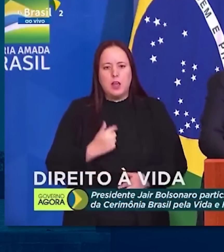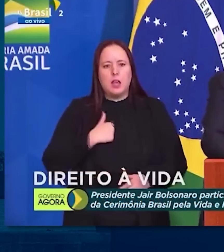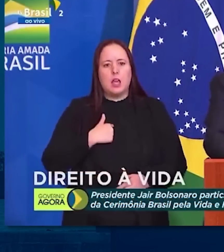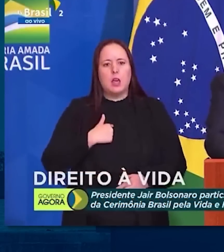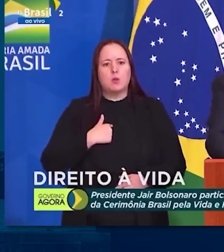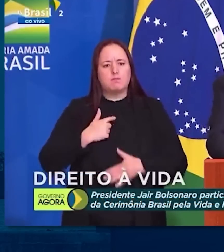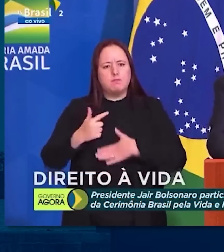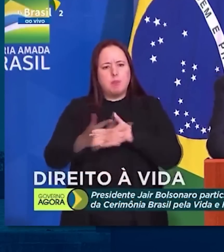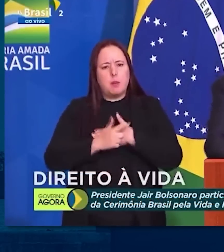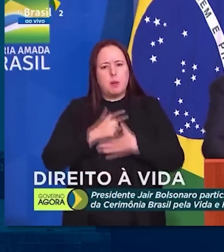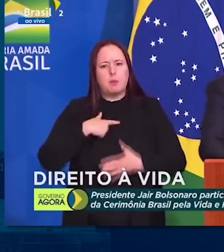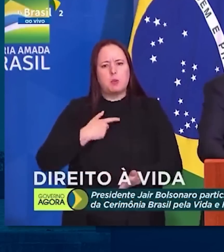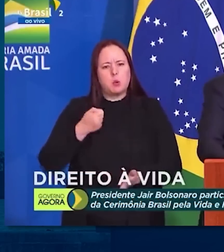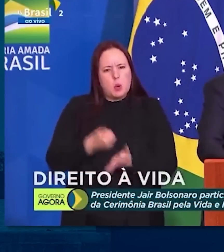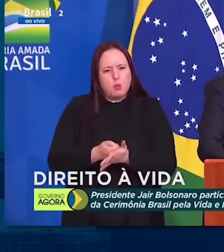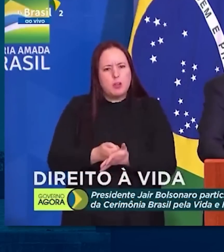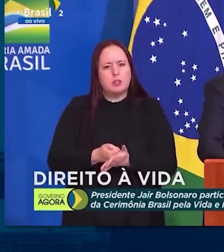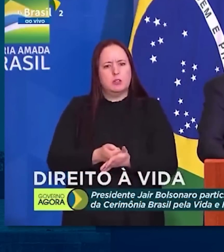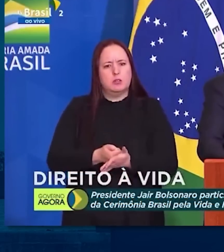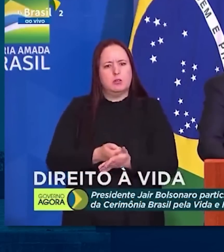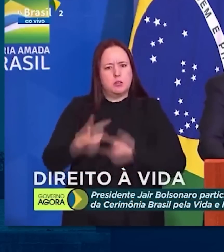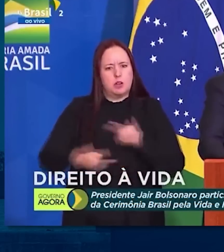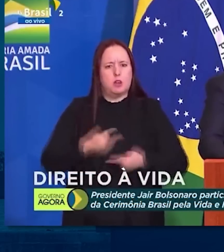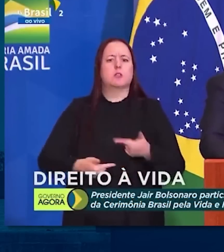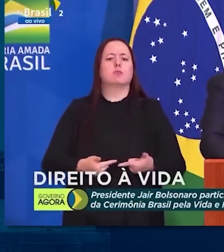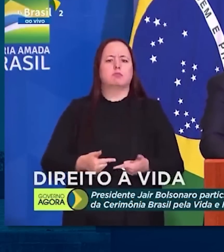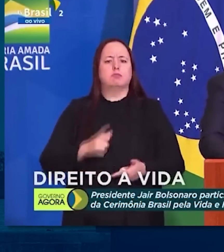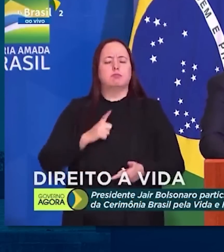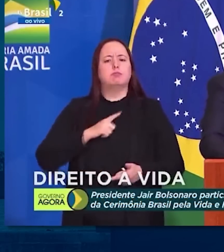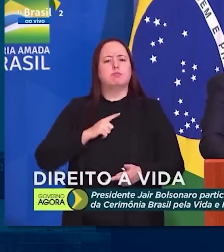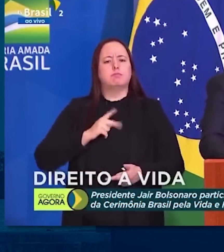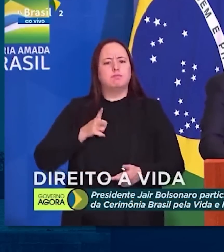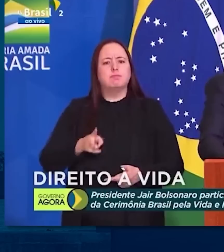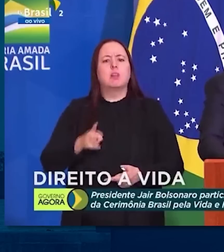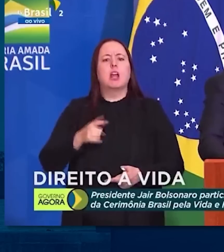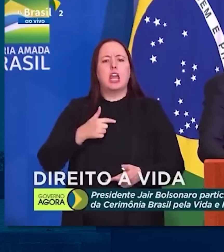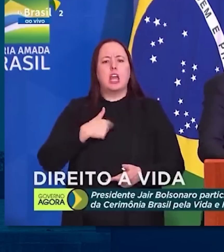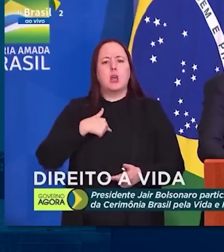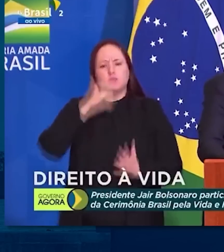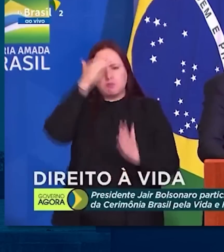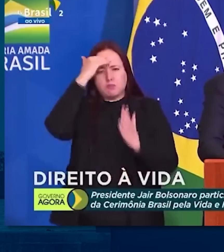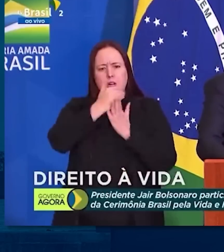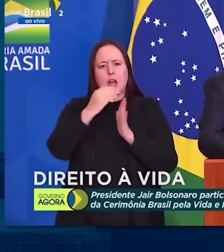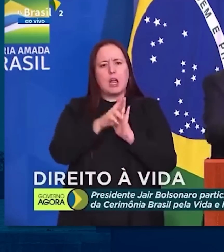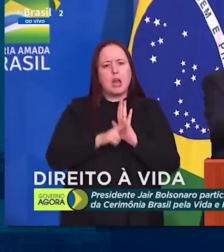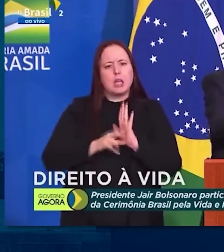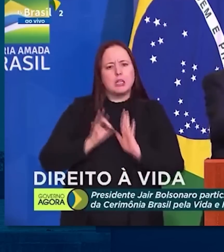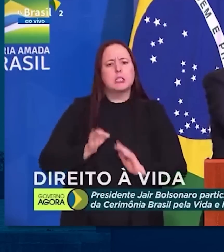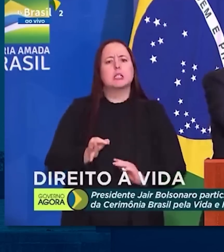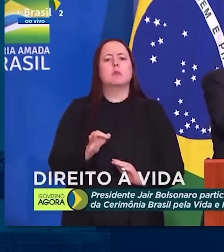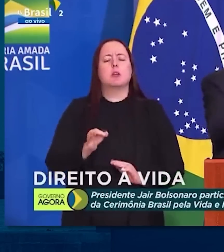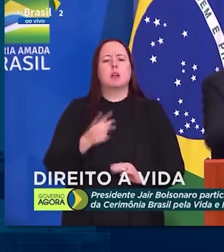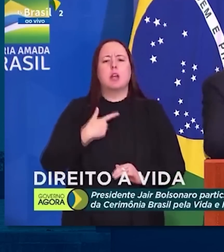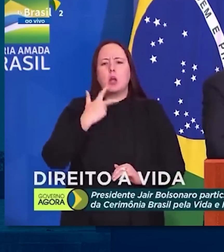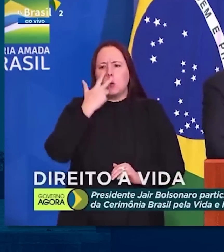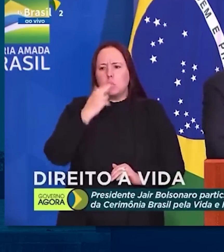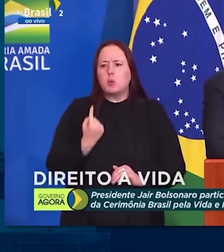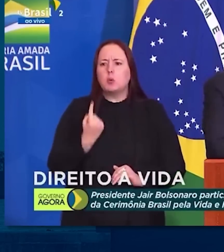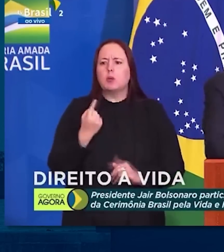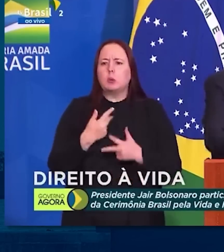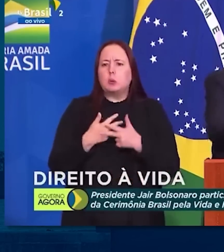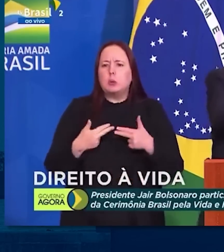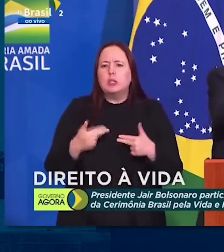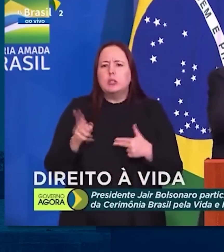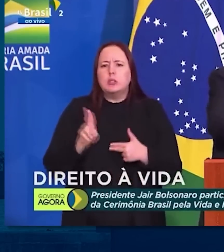obrigação de agir eu tenho jogado dentro das quatro linhas não acho uma só